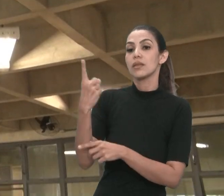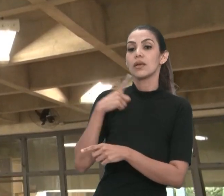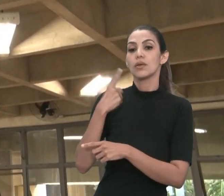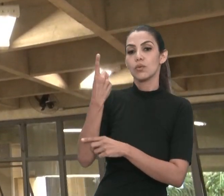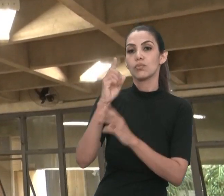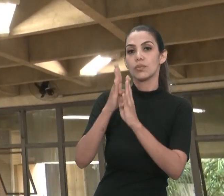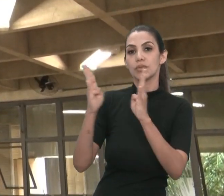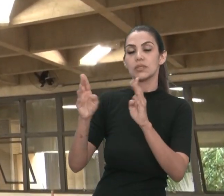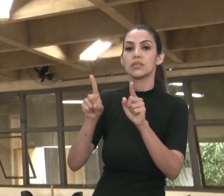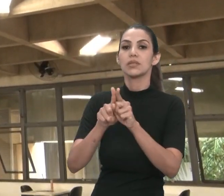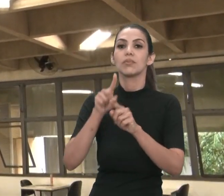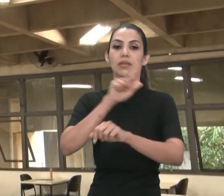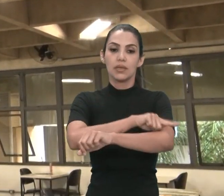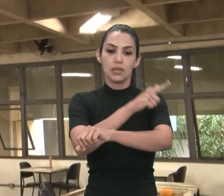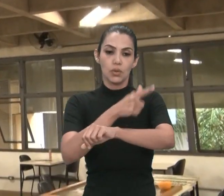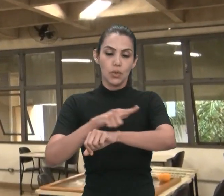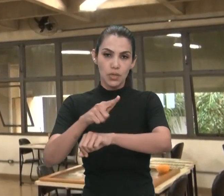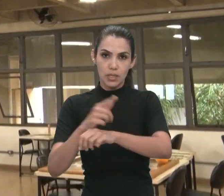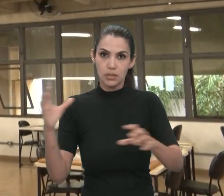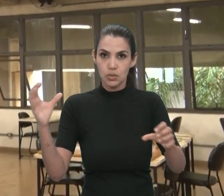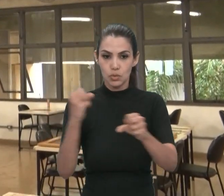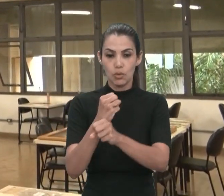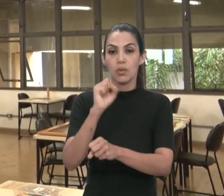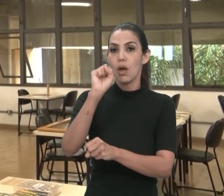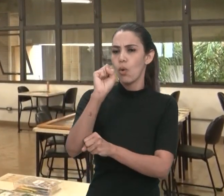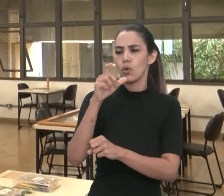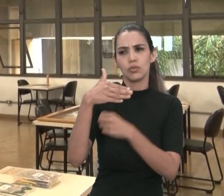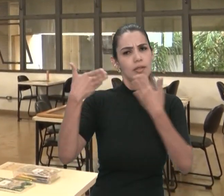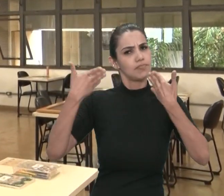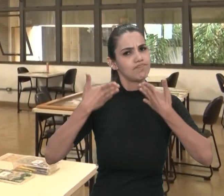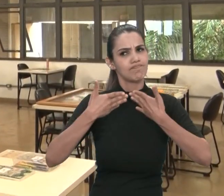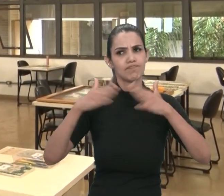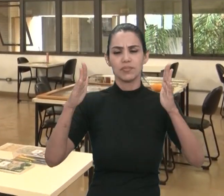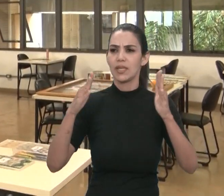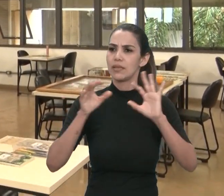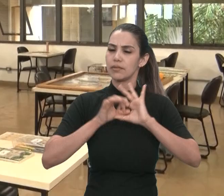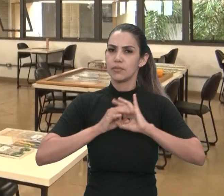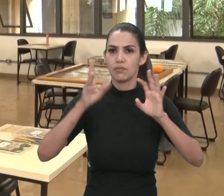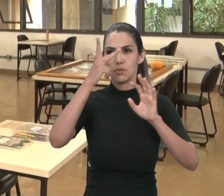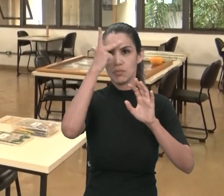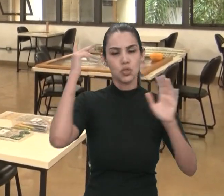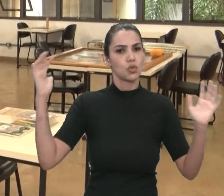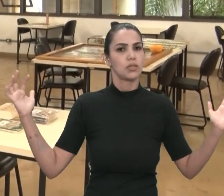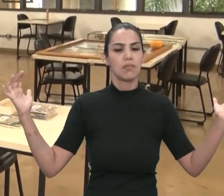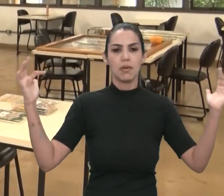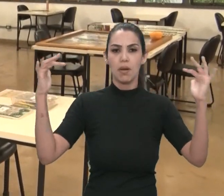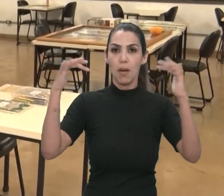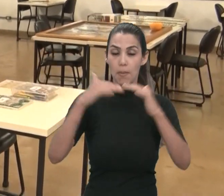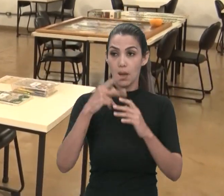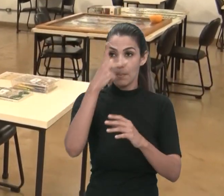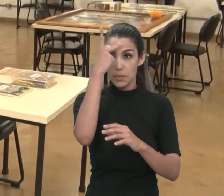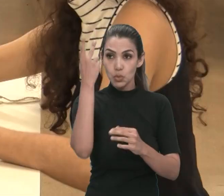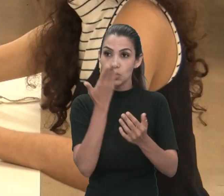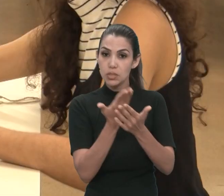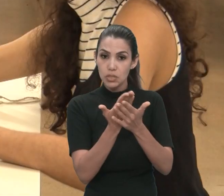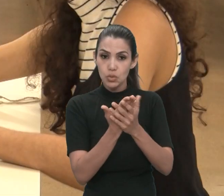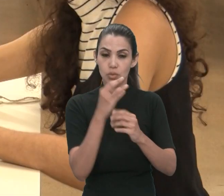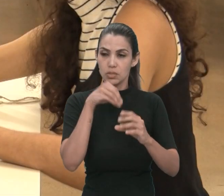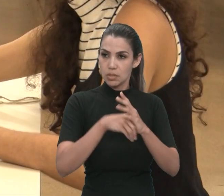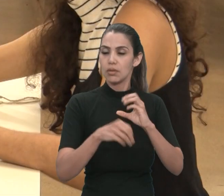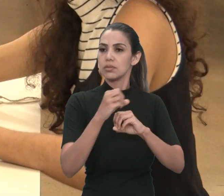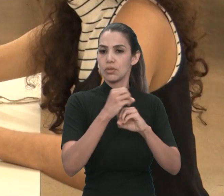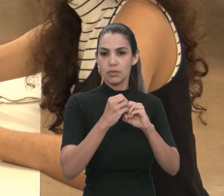Goiás. O sistema de bibliotecas ele é aberto a toda a comunidade, tanto a interna, o público da UFG, quanto a comunidade